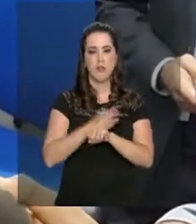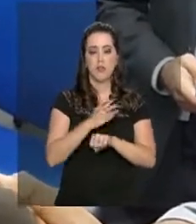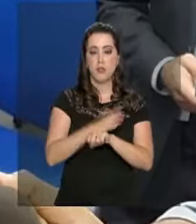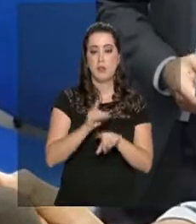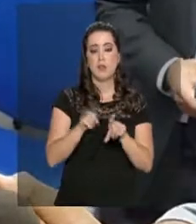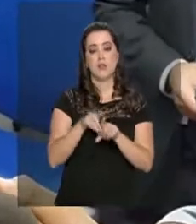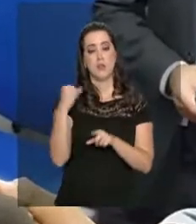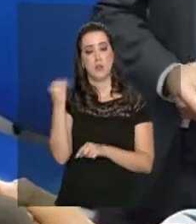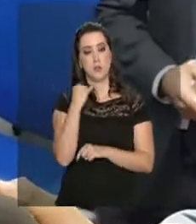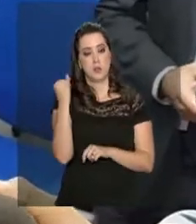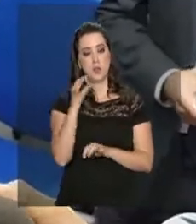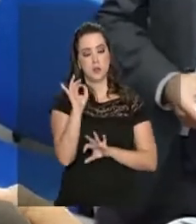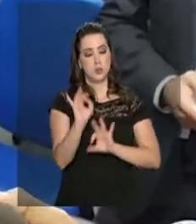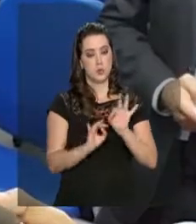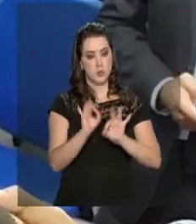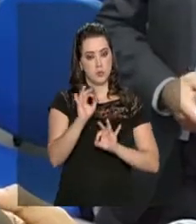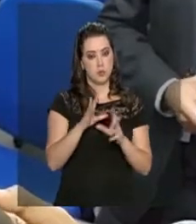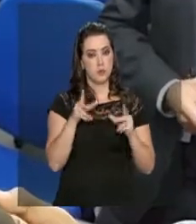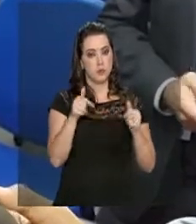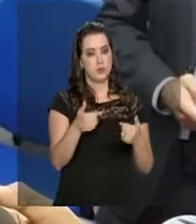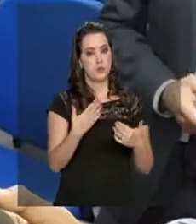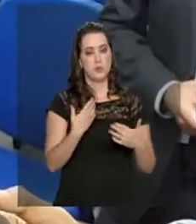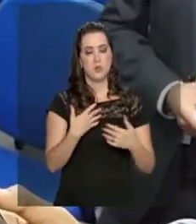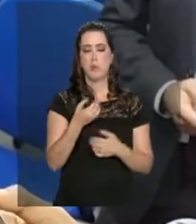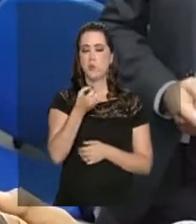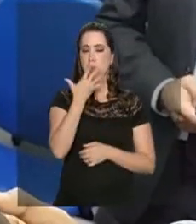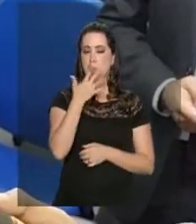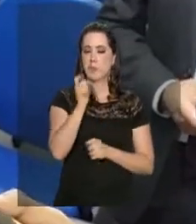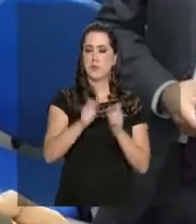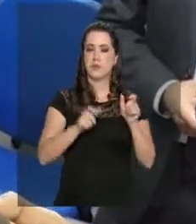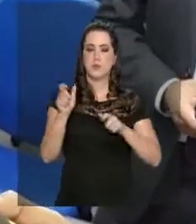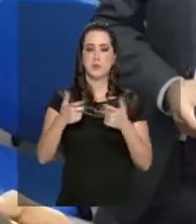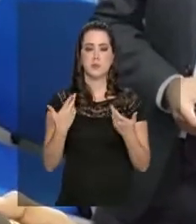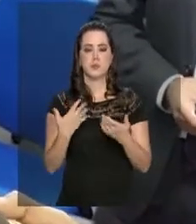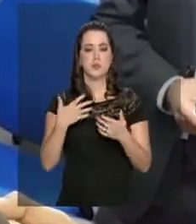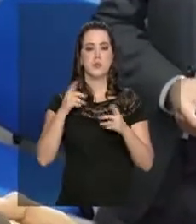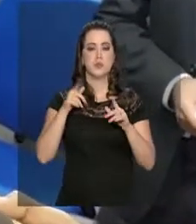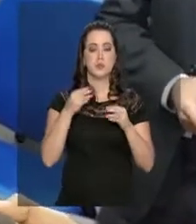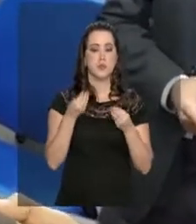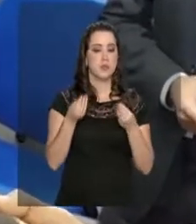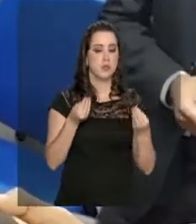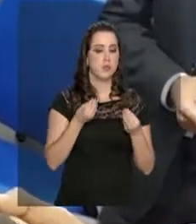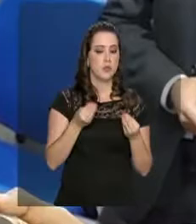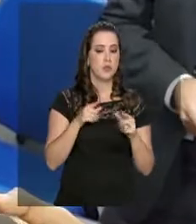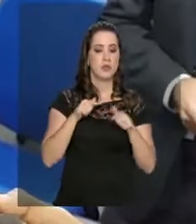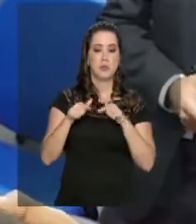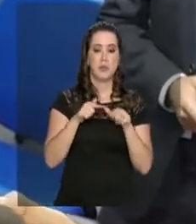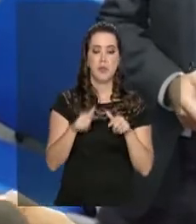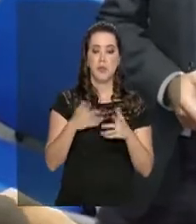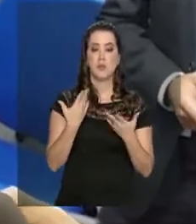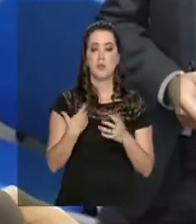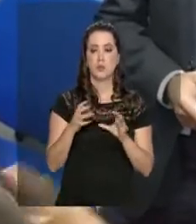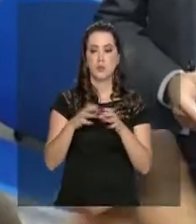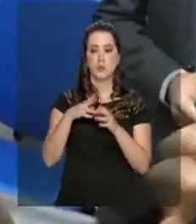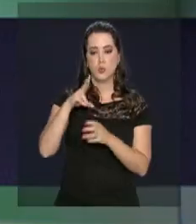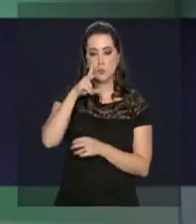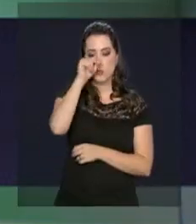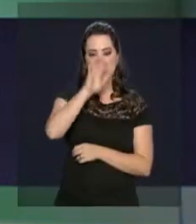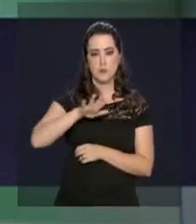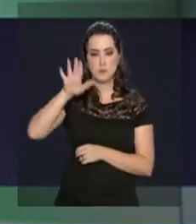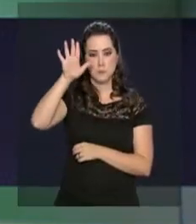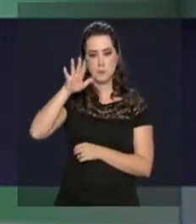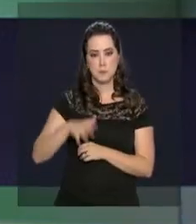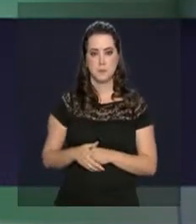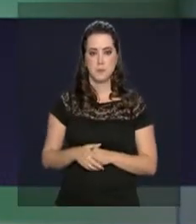para a estabilidade e uma para o conforto e para as condições de emprego e trabalho da força na sua vida